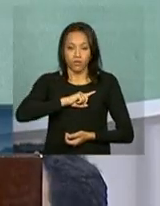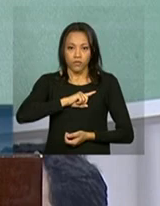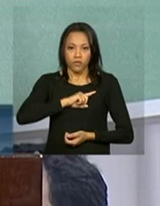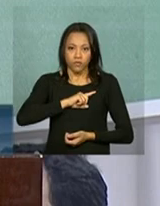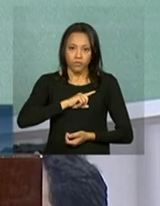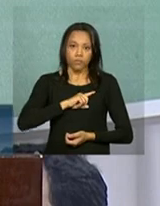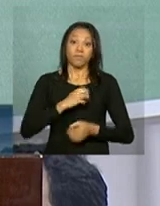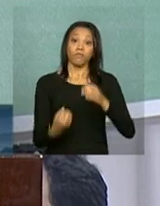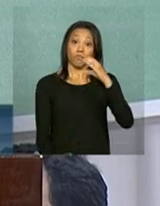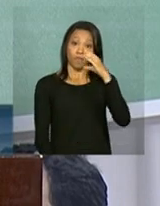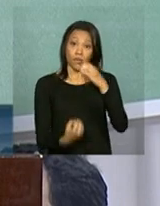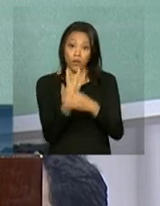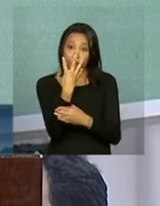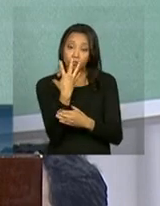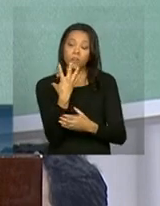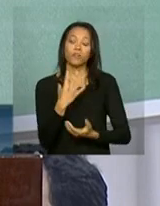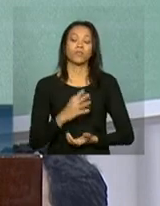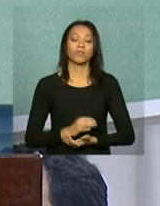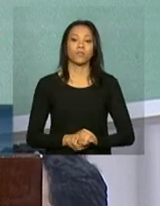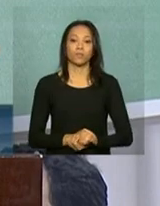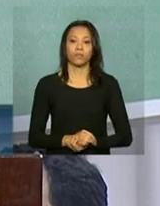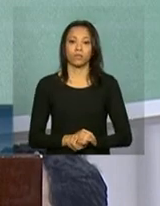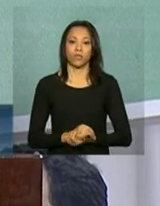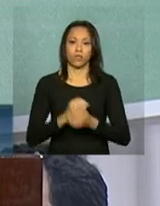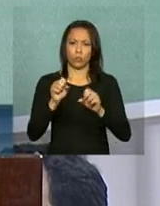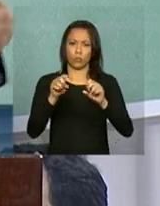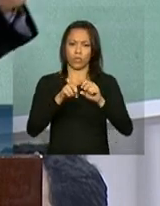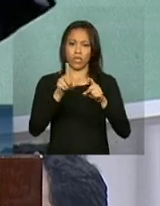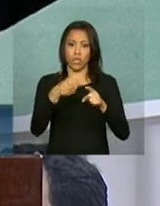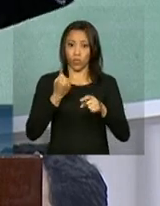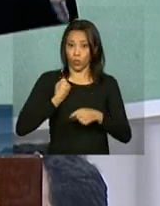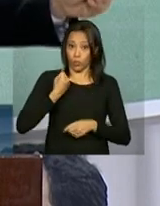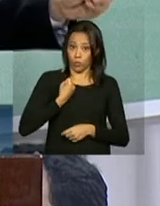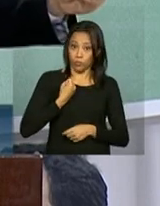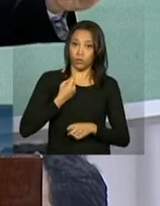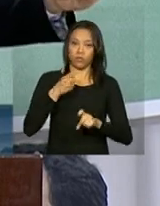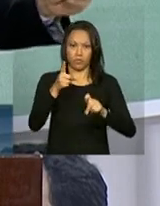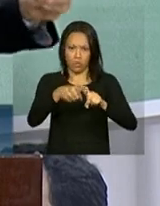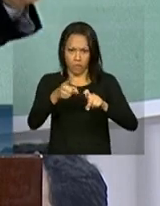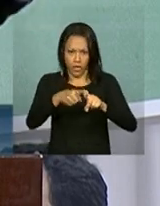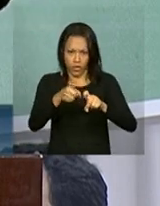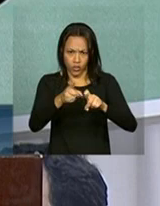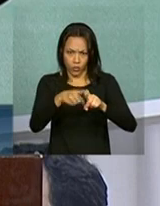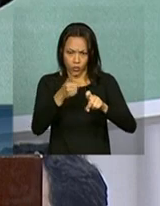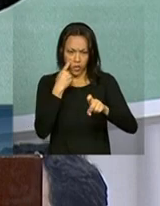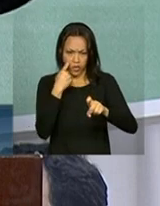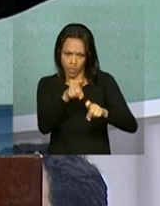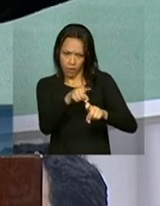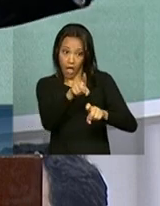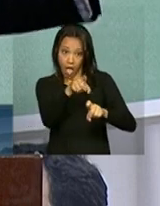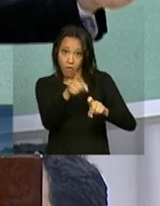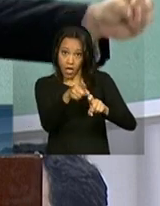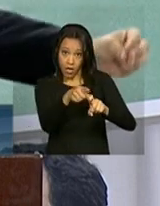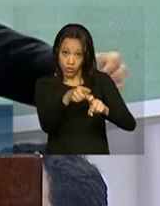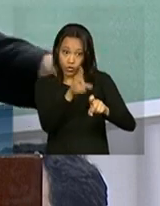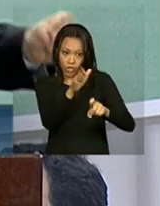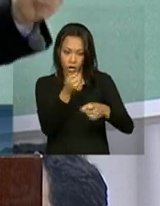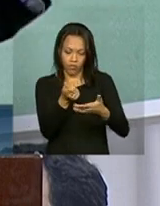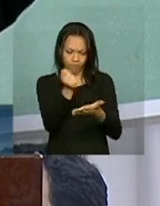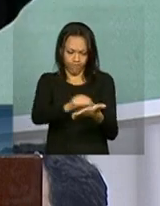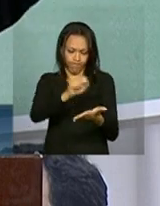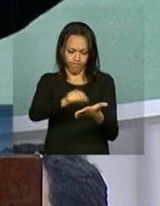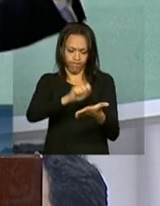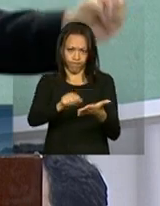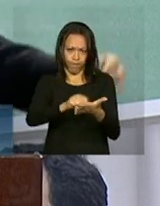Nós criamos um sistema que o número desse médico é reconhecido na hora que ele fizer uma receita